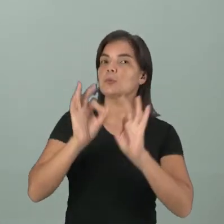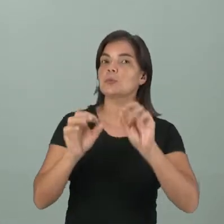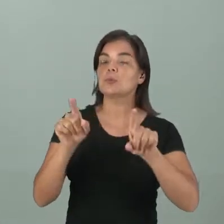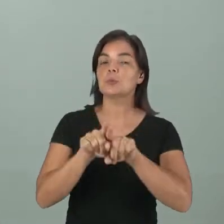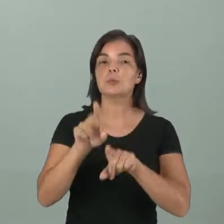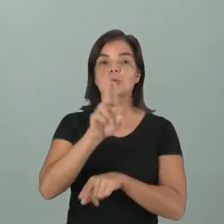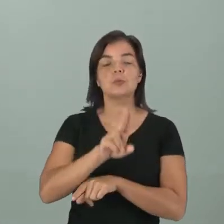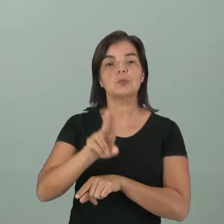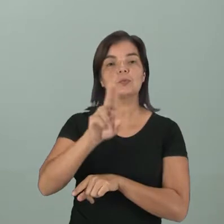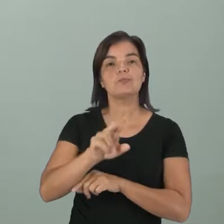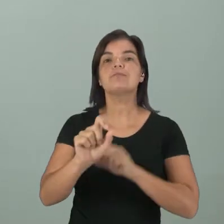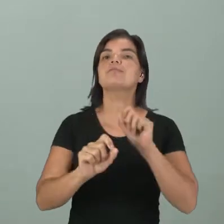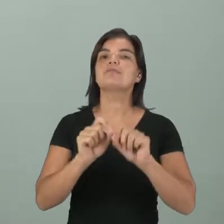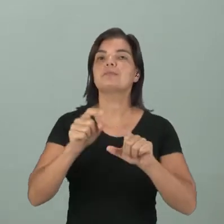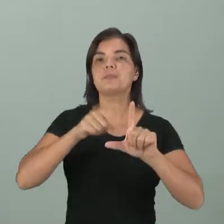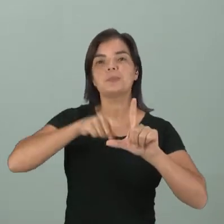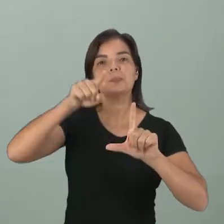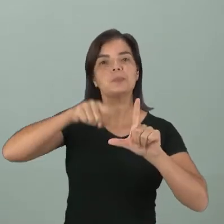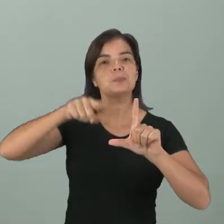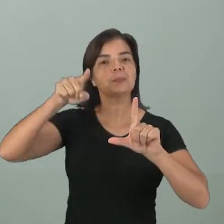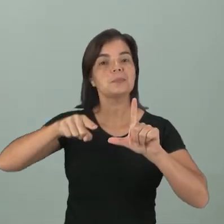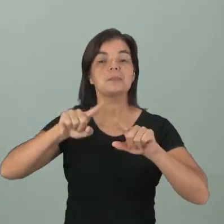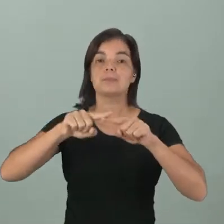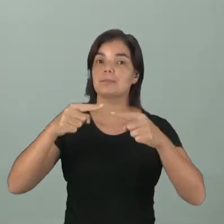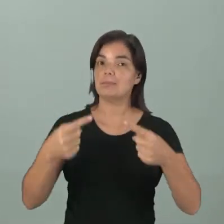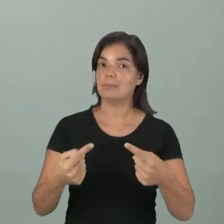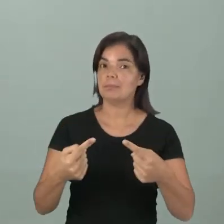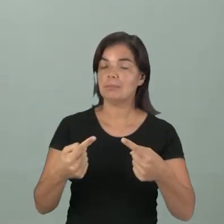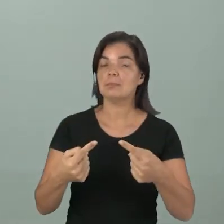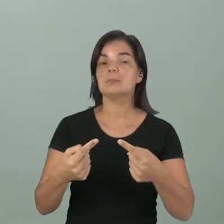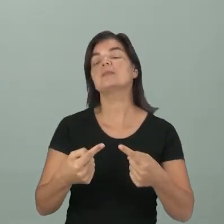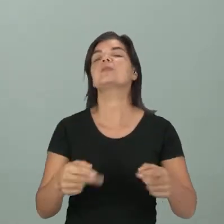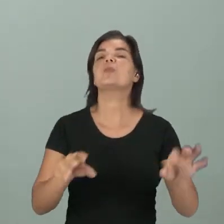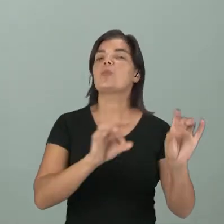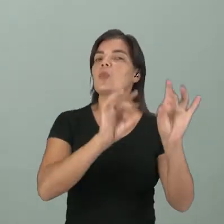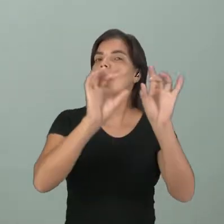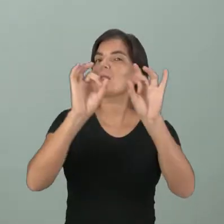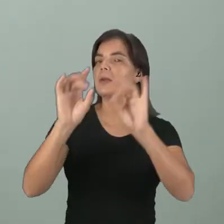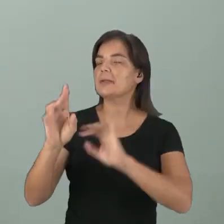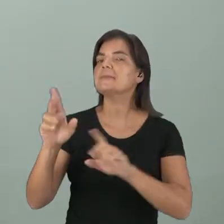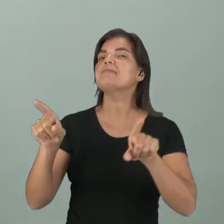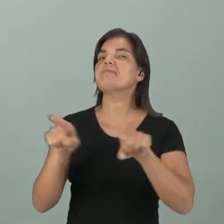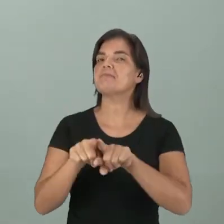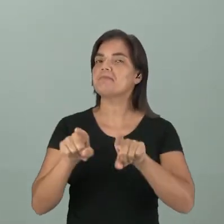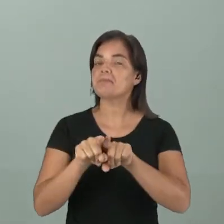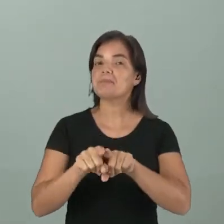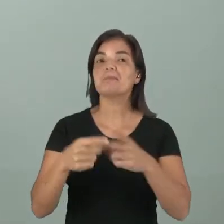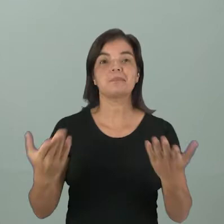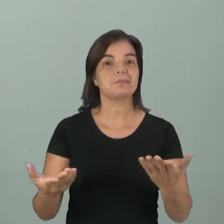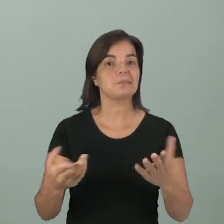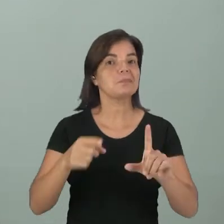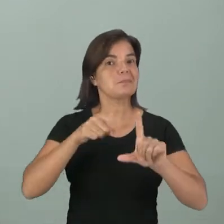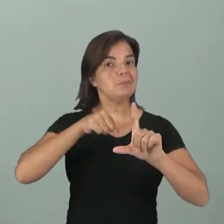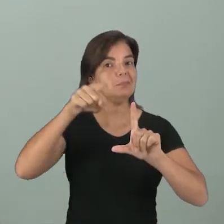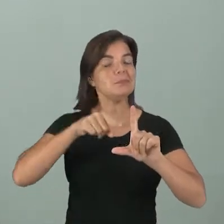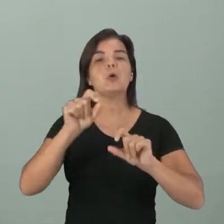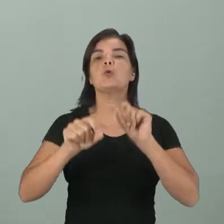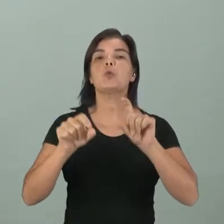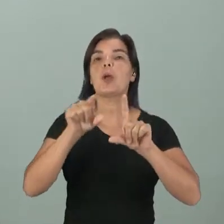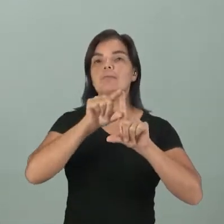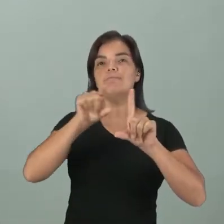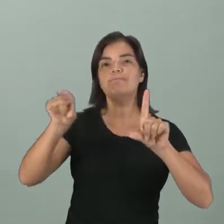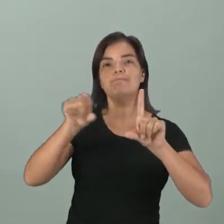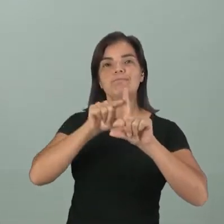organização. Vamos fazer o uso de gráfico, mas em especial e em particular do gráfico de barras.